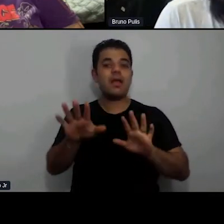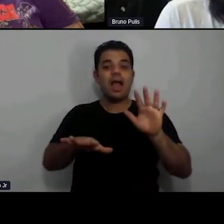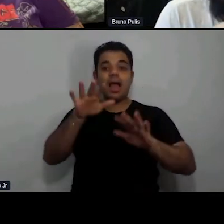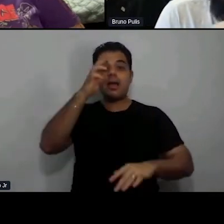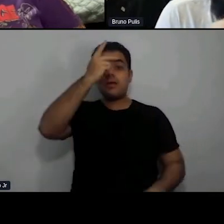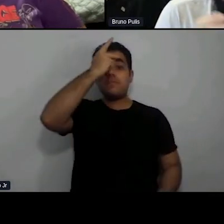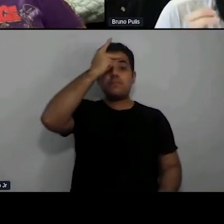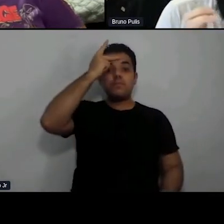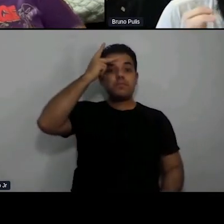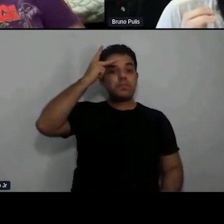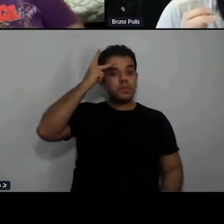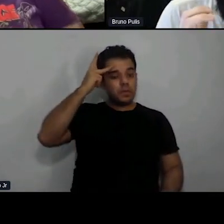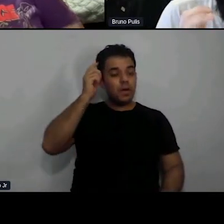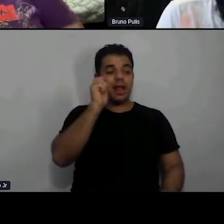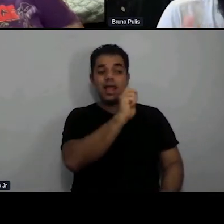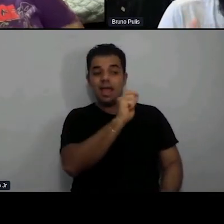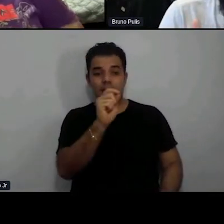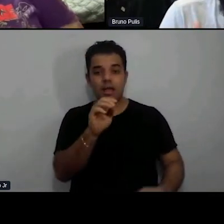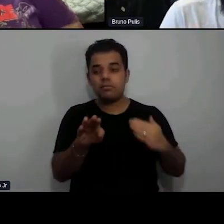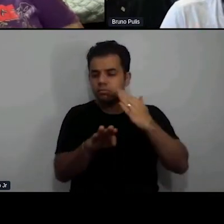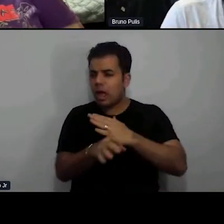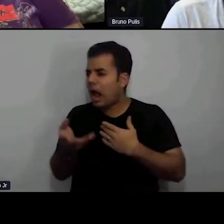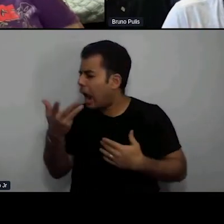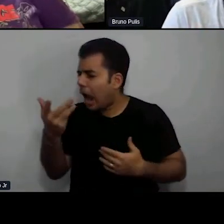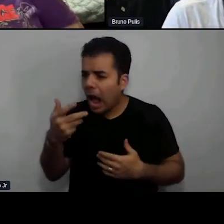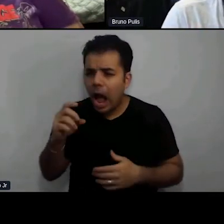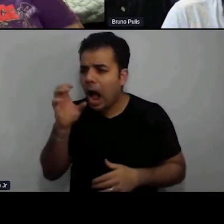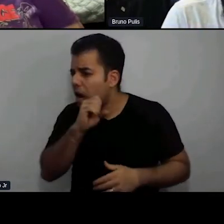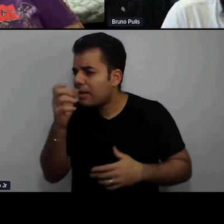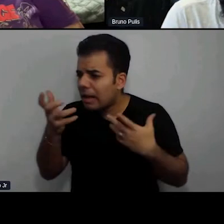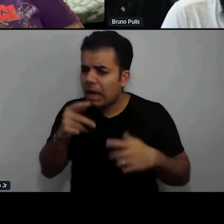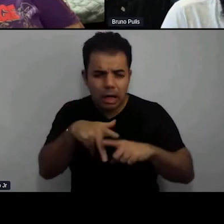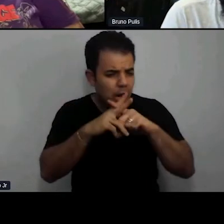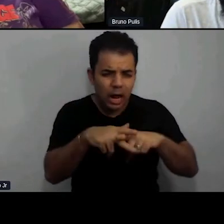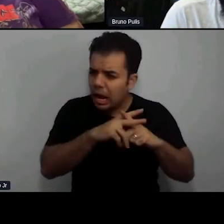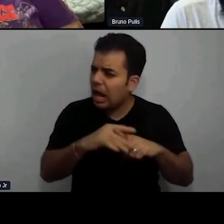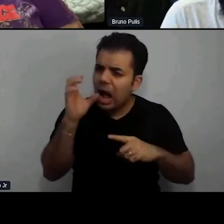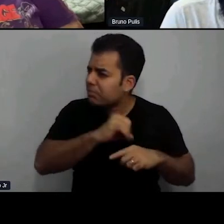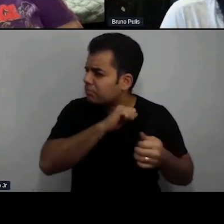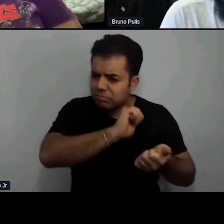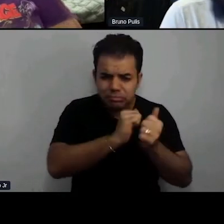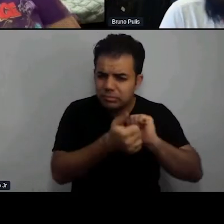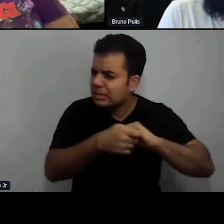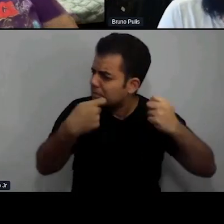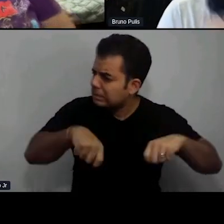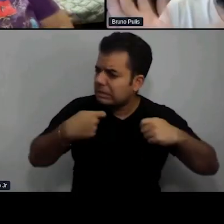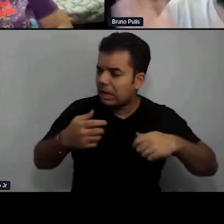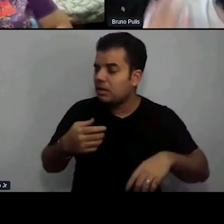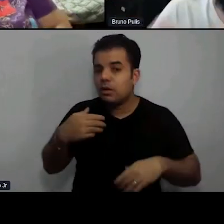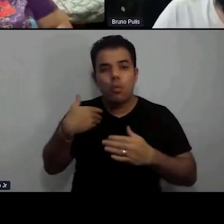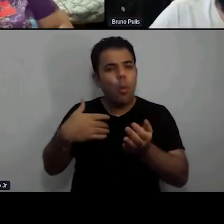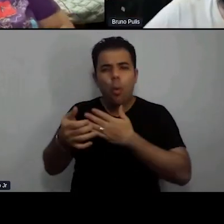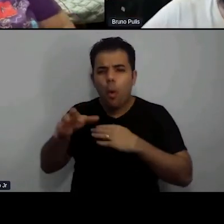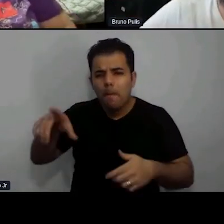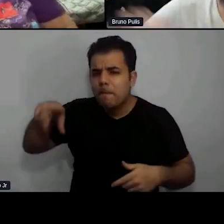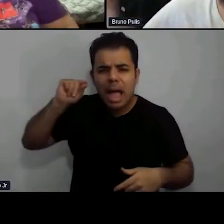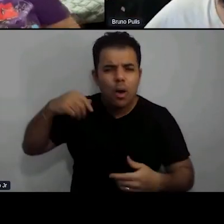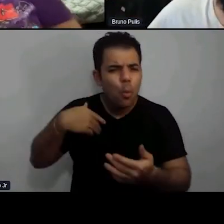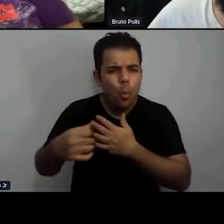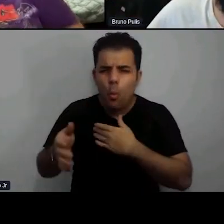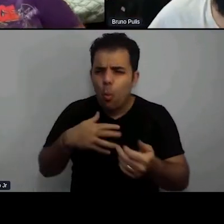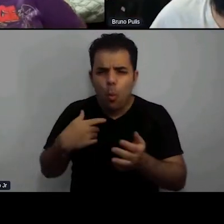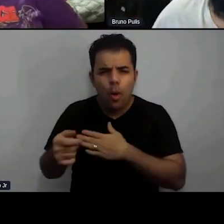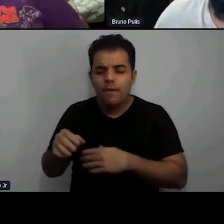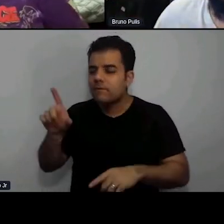pessoas digamos assim, com pressa e sede para resolver um problema rápido, elas pegam qualquer tutorial, vai no Stack